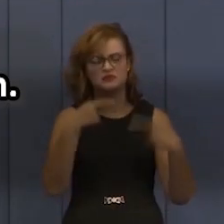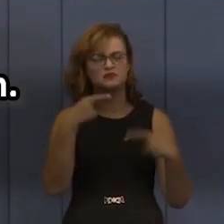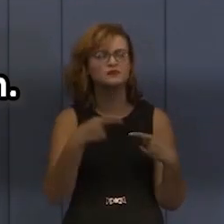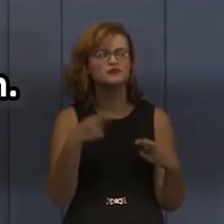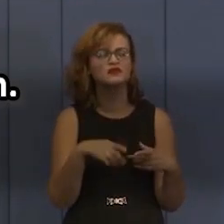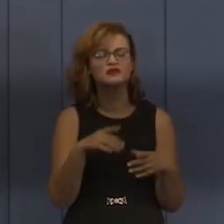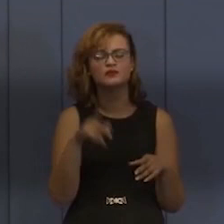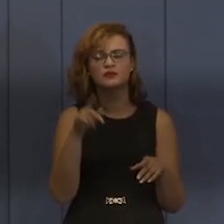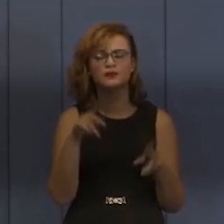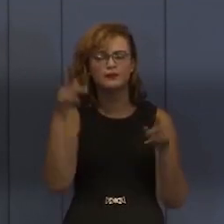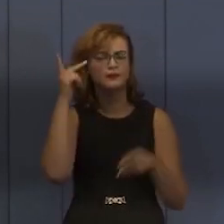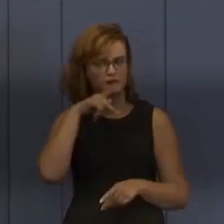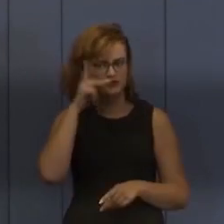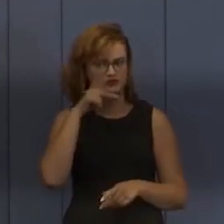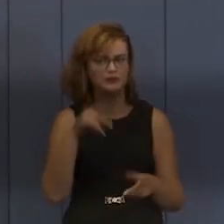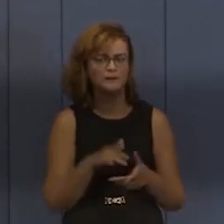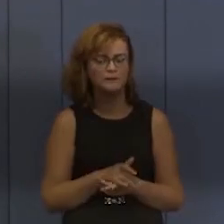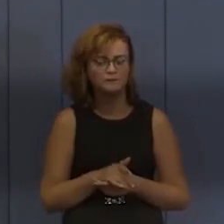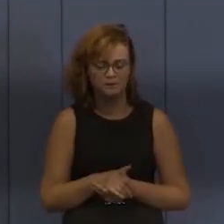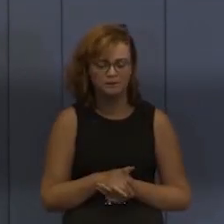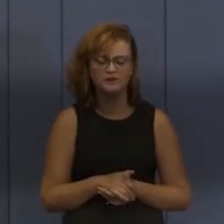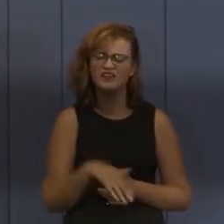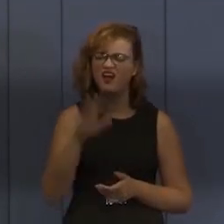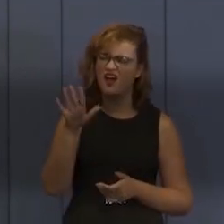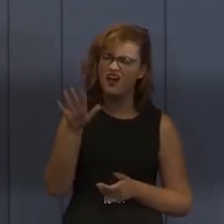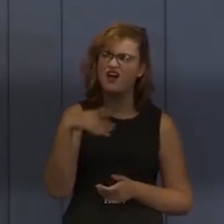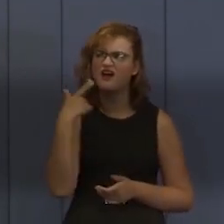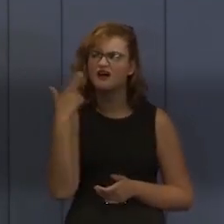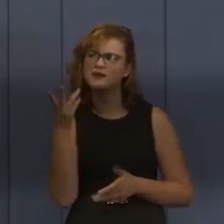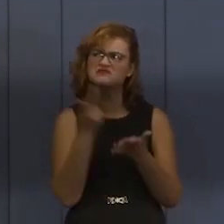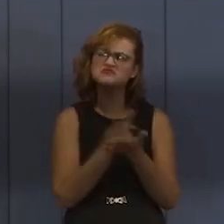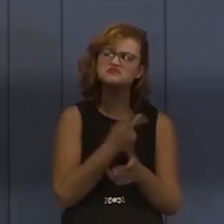discussão, existe uma discussão ali sobre política.